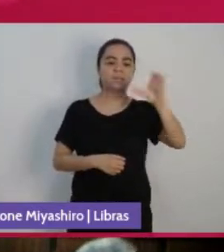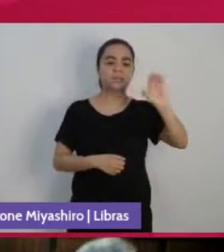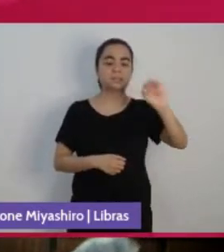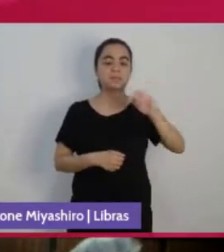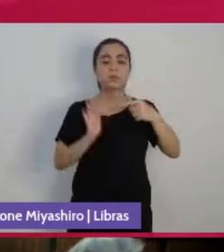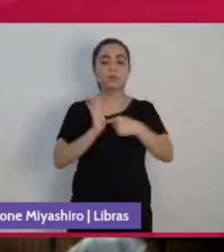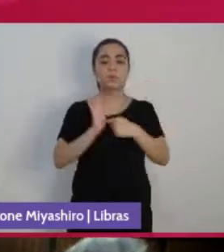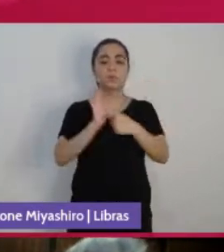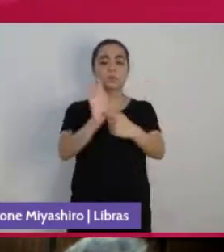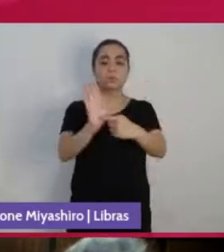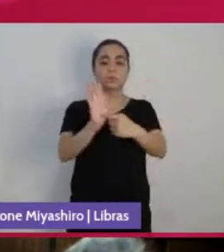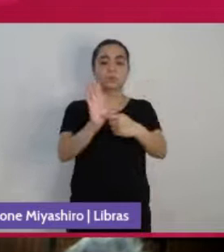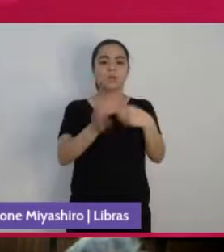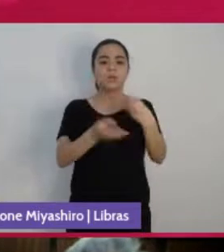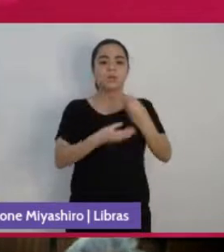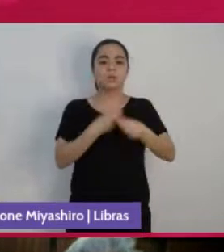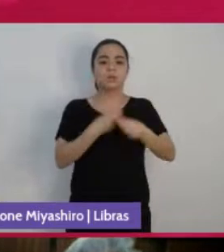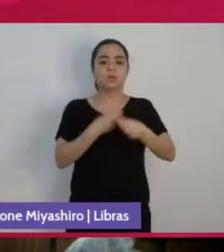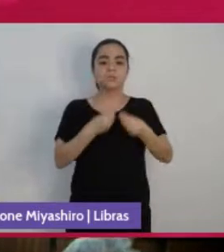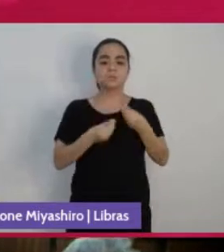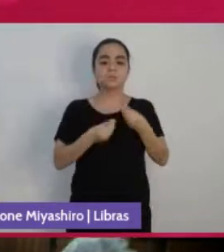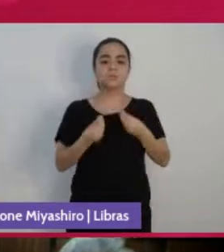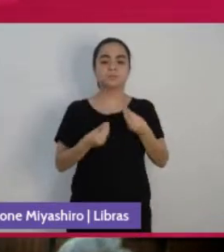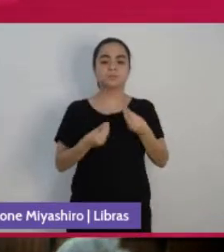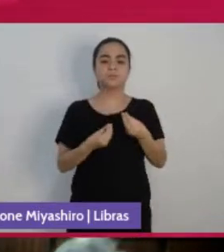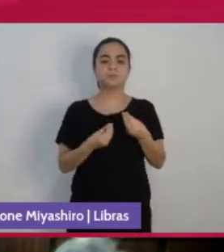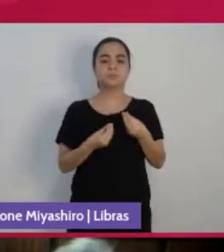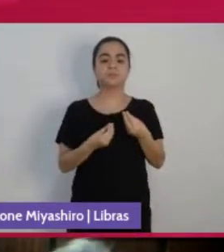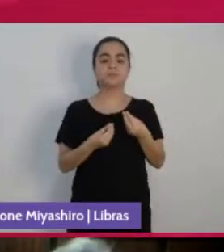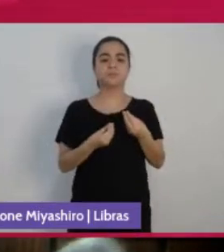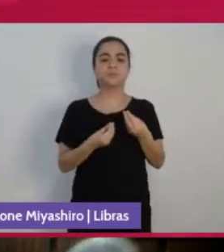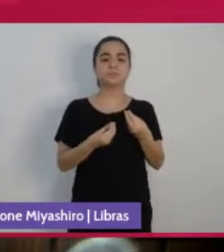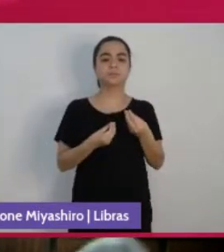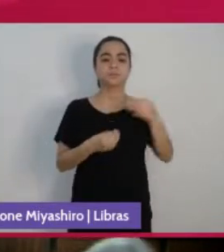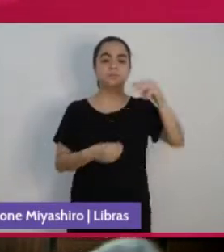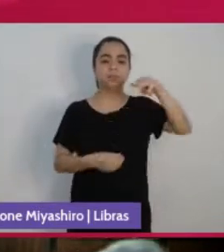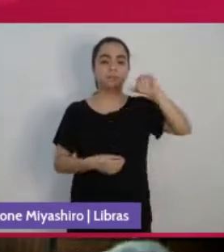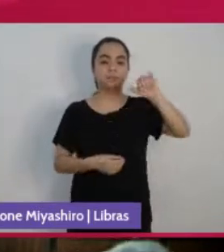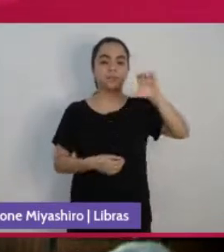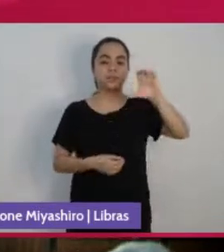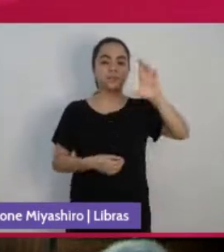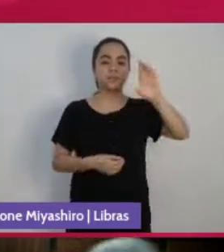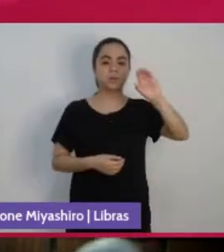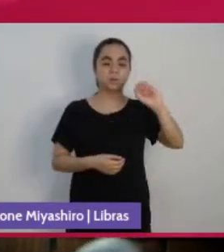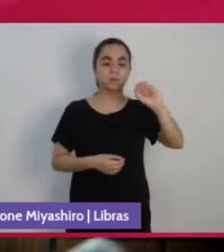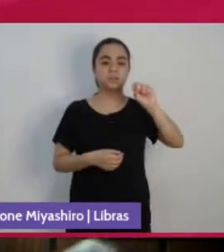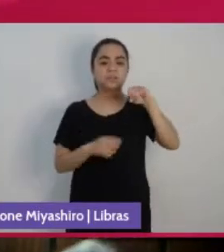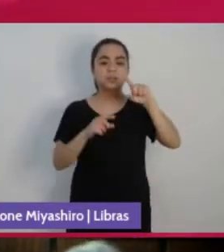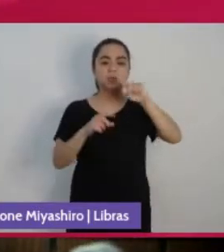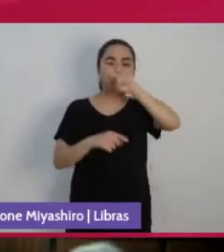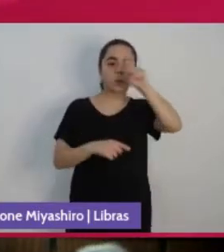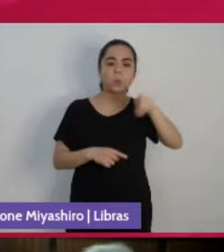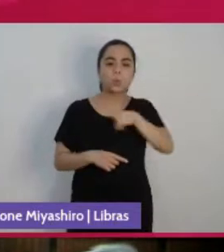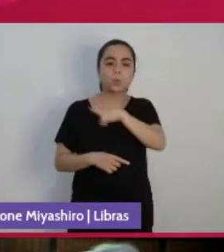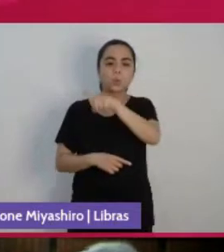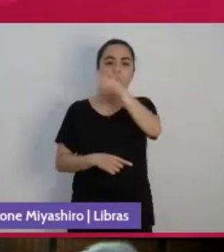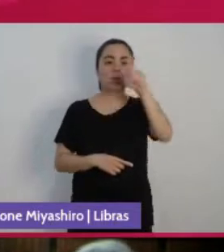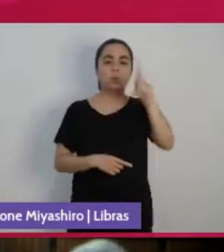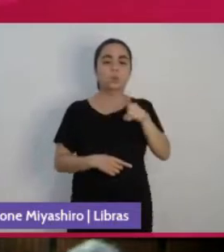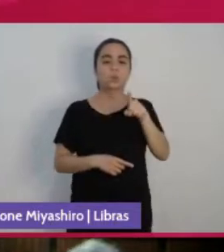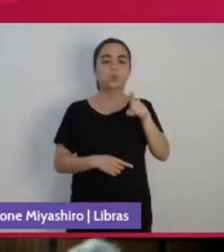o aspecto daquelas microcalcificações, se elas são redondinhas ou se elas são